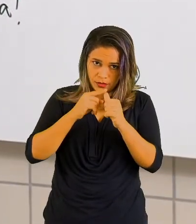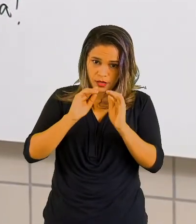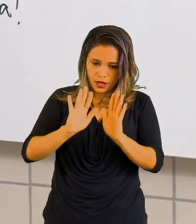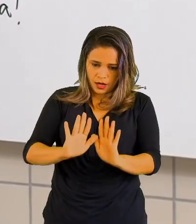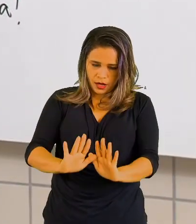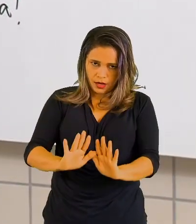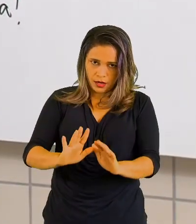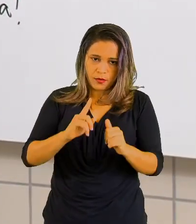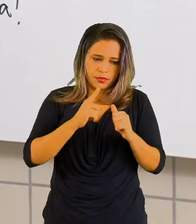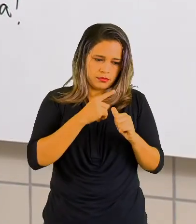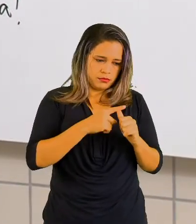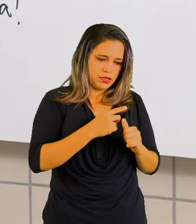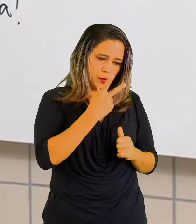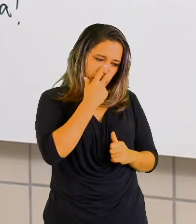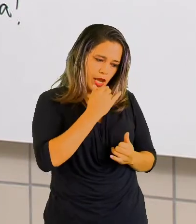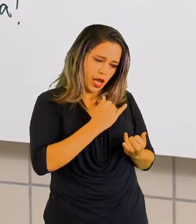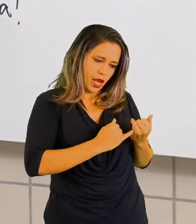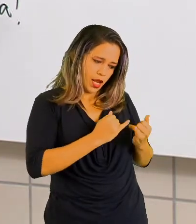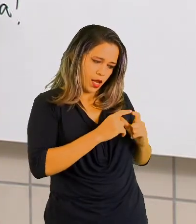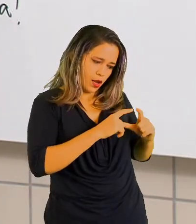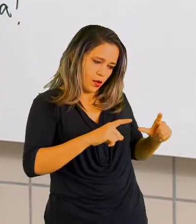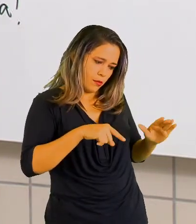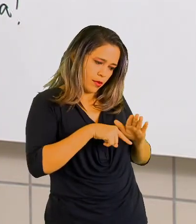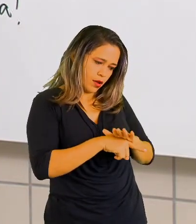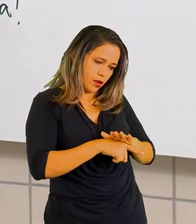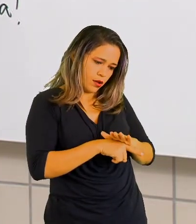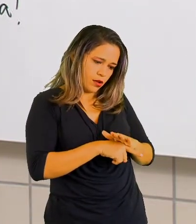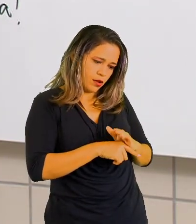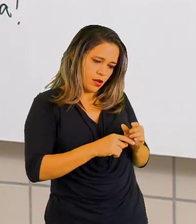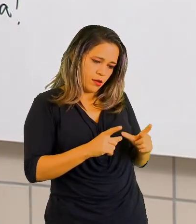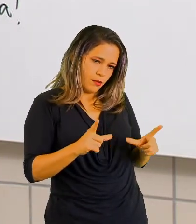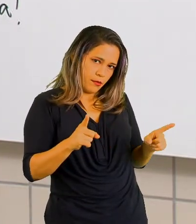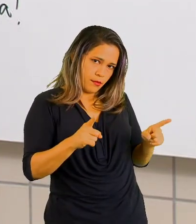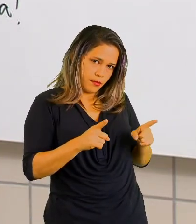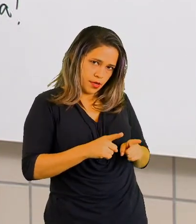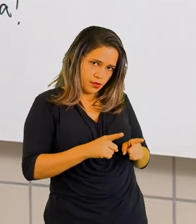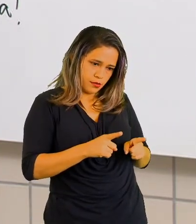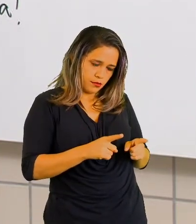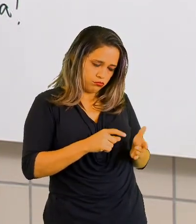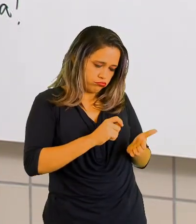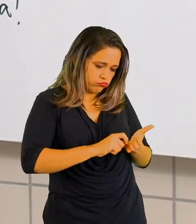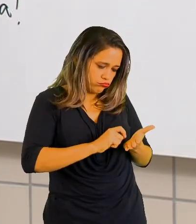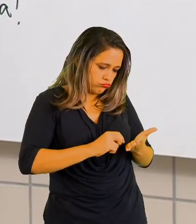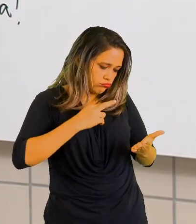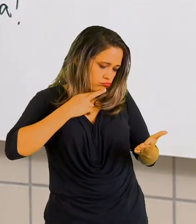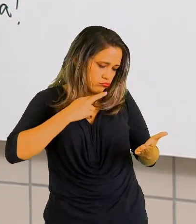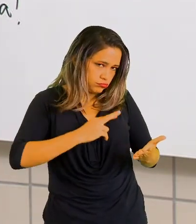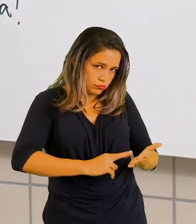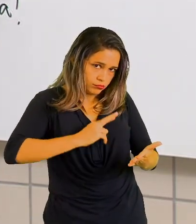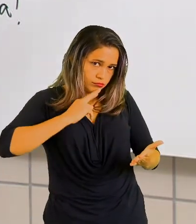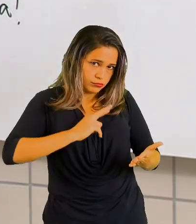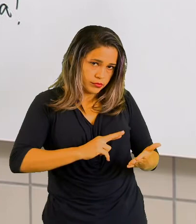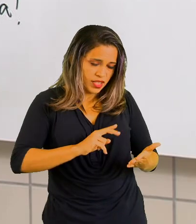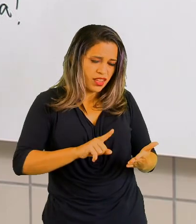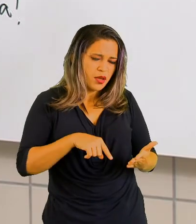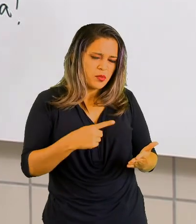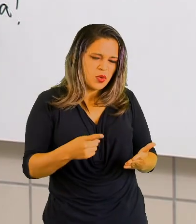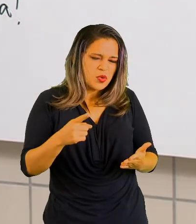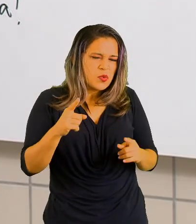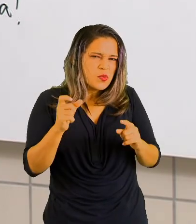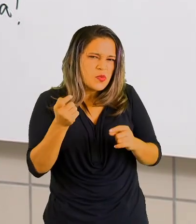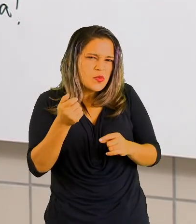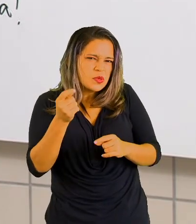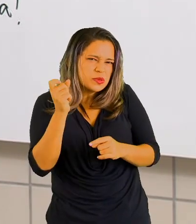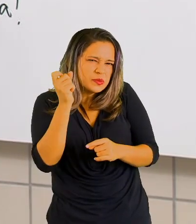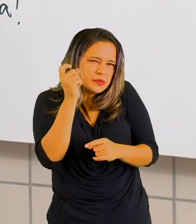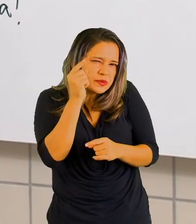seja parecido com esse, e resolve esse problema pequeno. Depois resolve o outro que seja um pouquinho maior, para